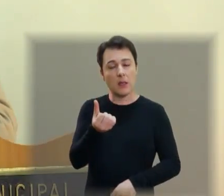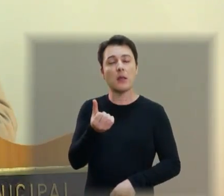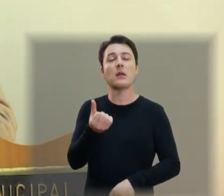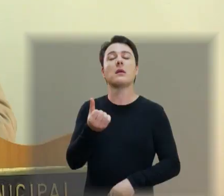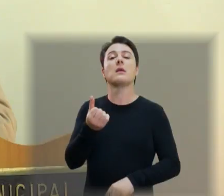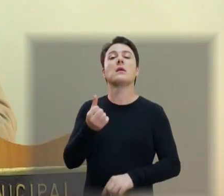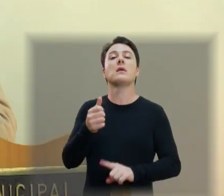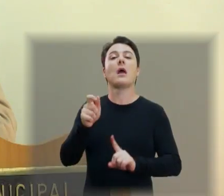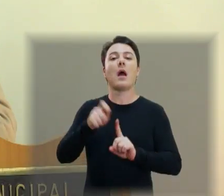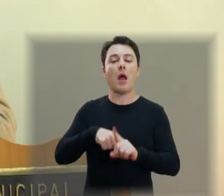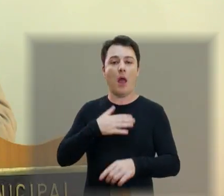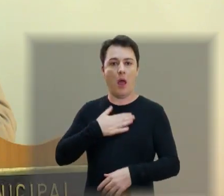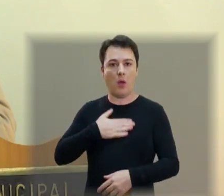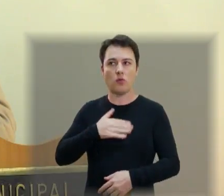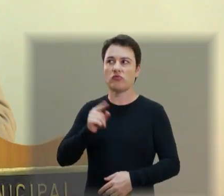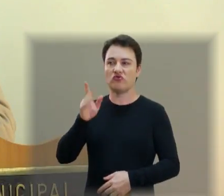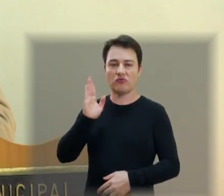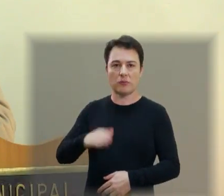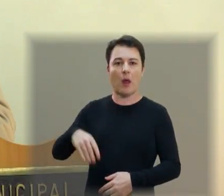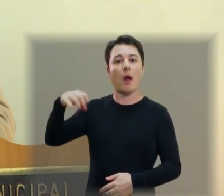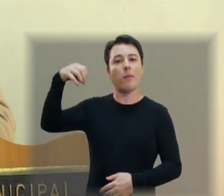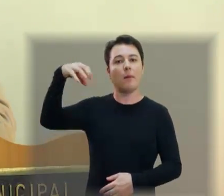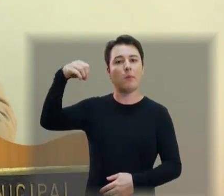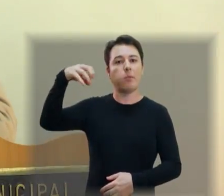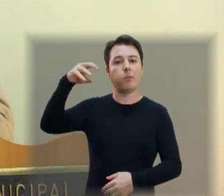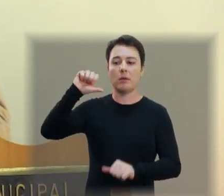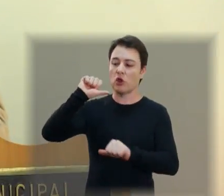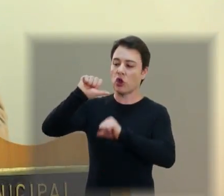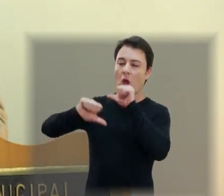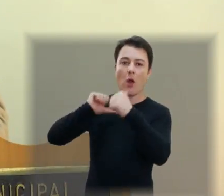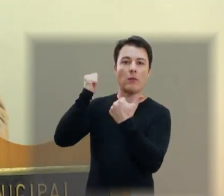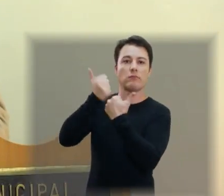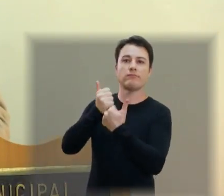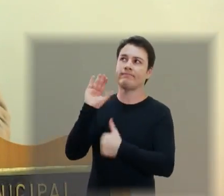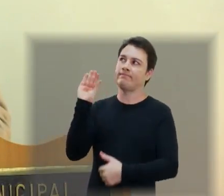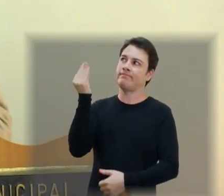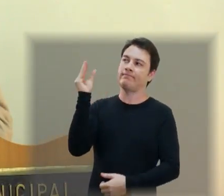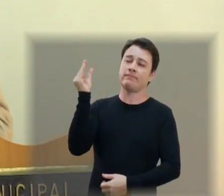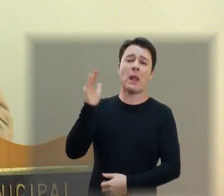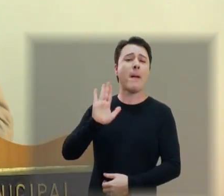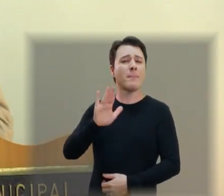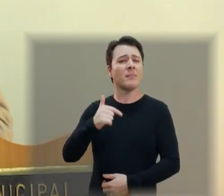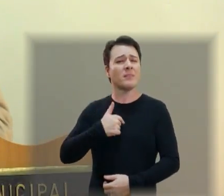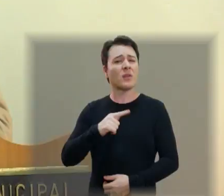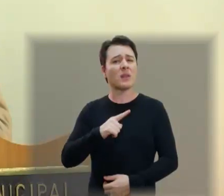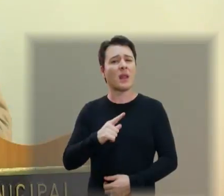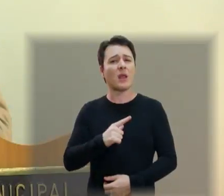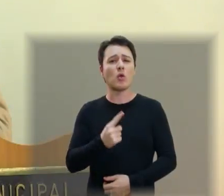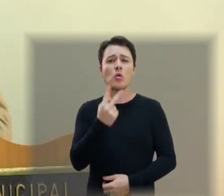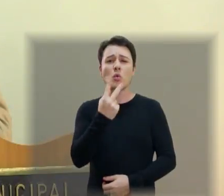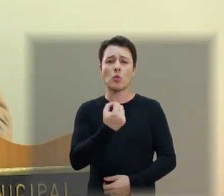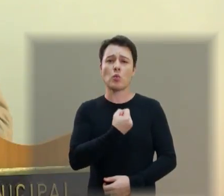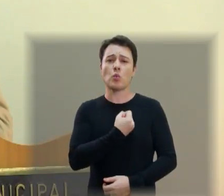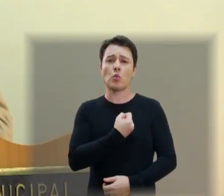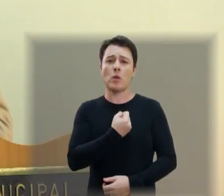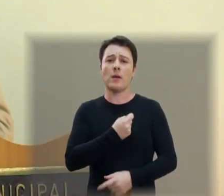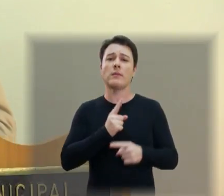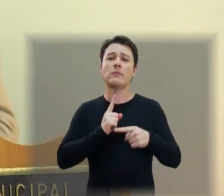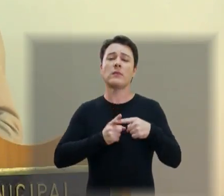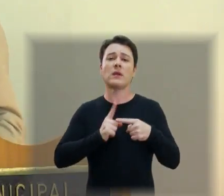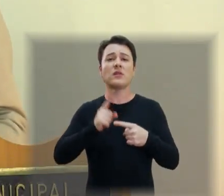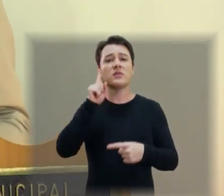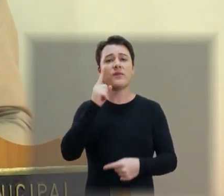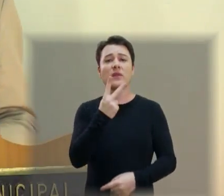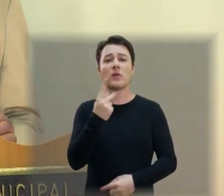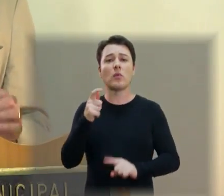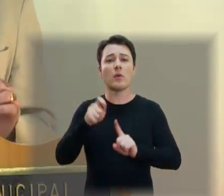no dia 6/8, substituíram a lâmpada queimada. Mas eu tenho mais dois protocolos na mesma data, 21/7, que até agora não foram